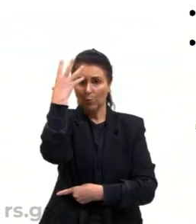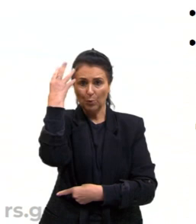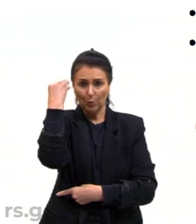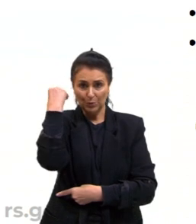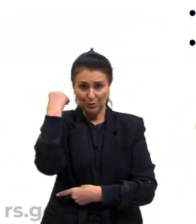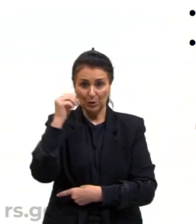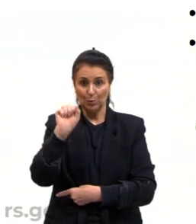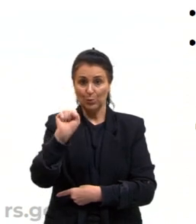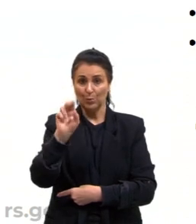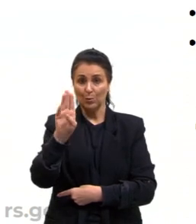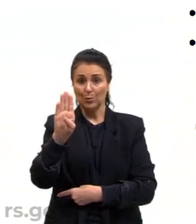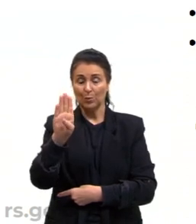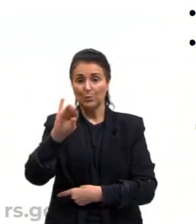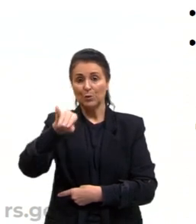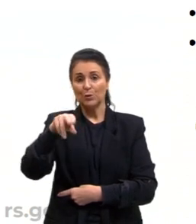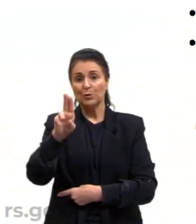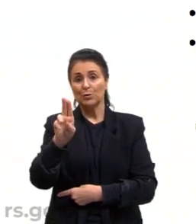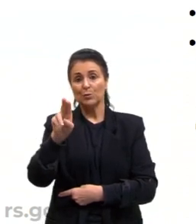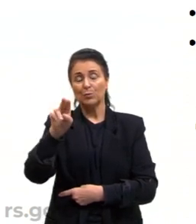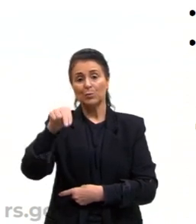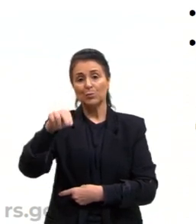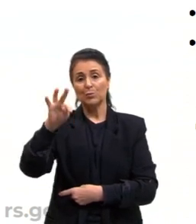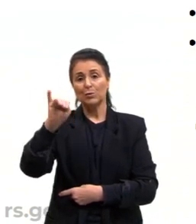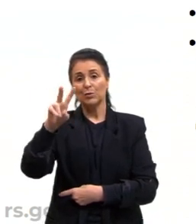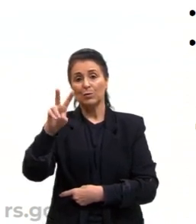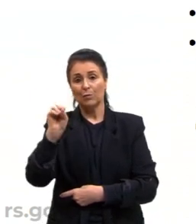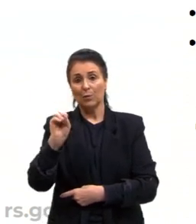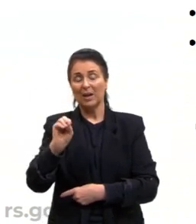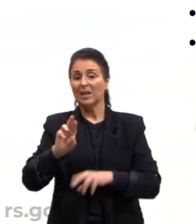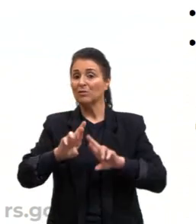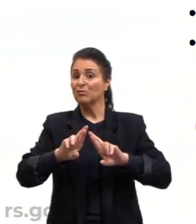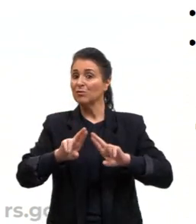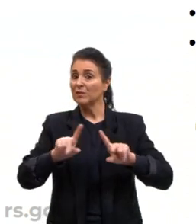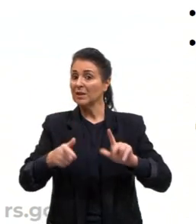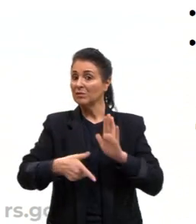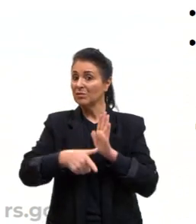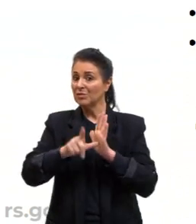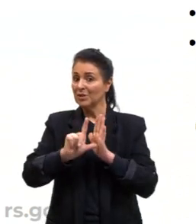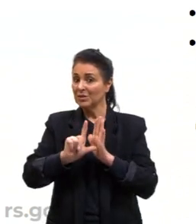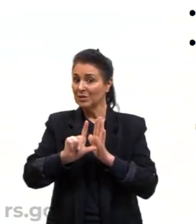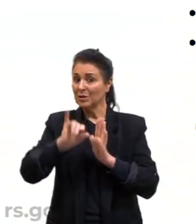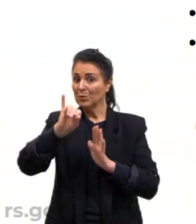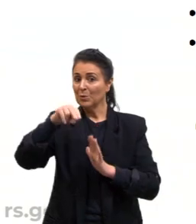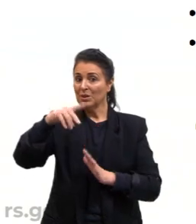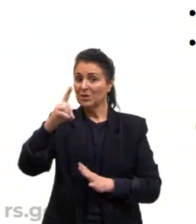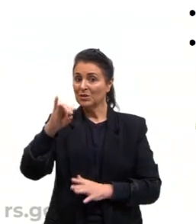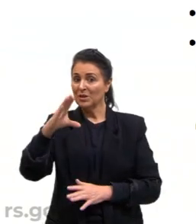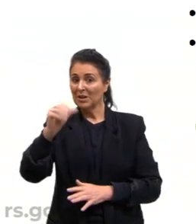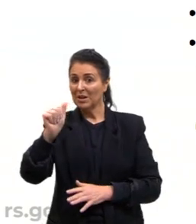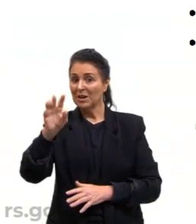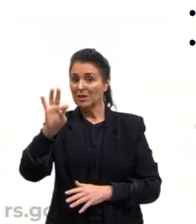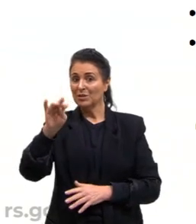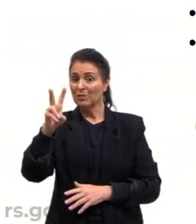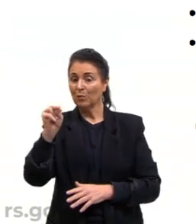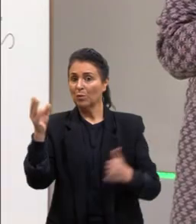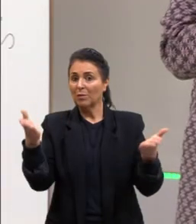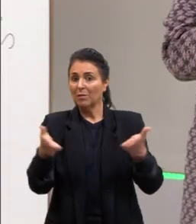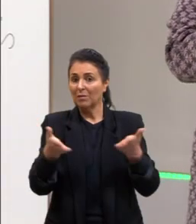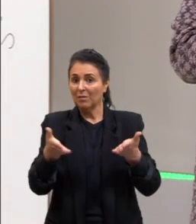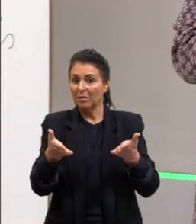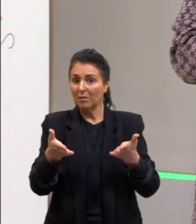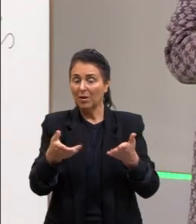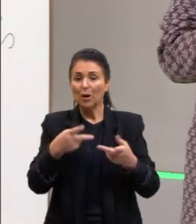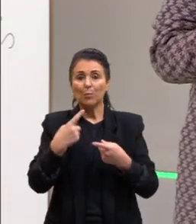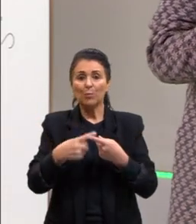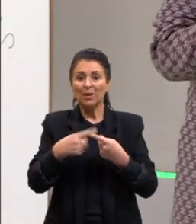que o modo subjuntivo ele é diferente do modo indicativo por quê Porque o modo subjuntivo não trata de